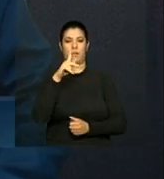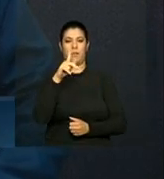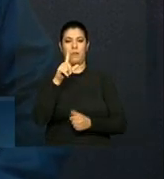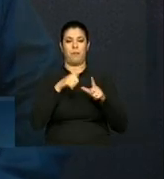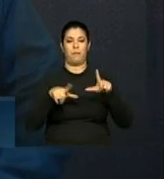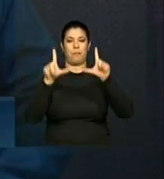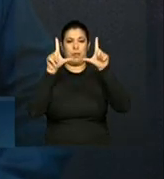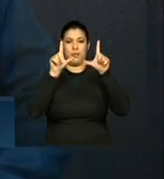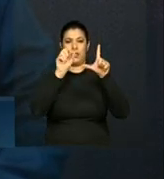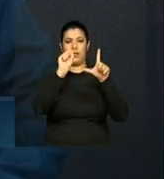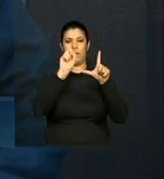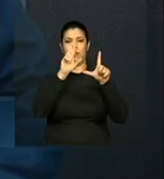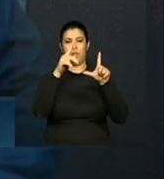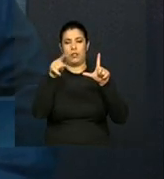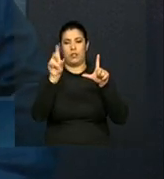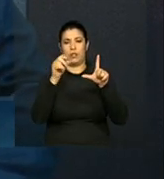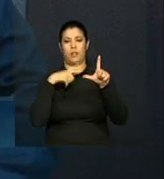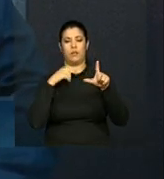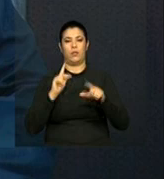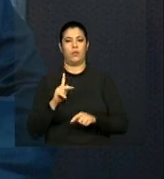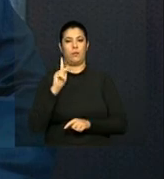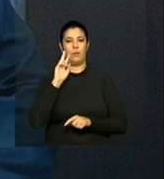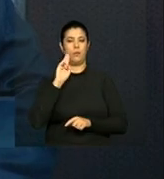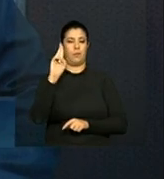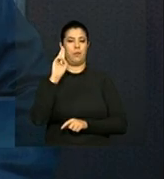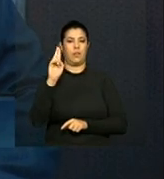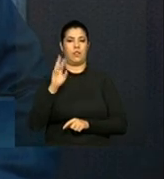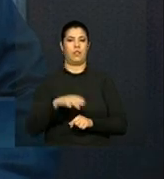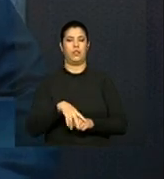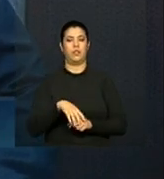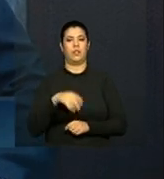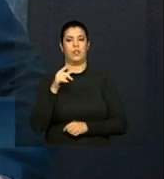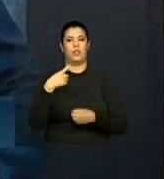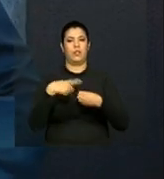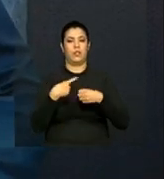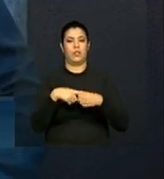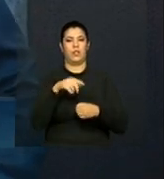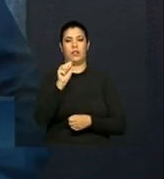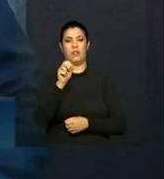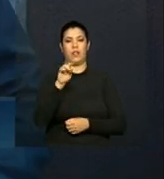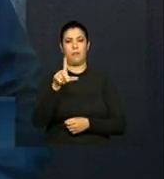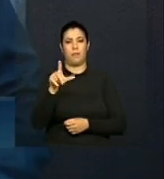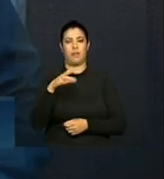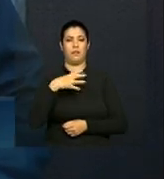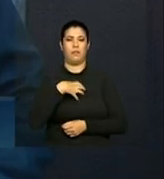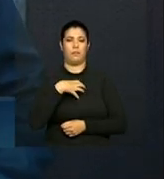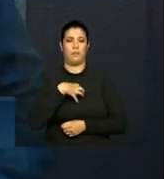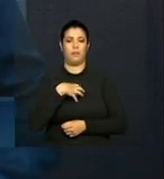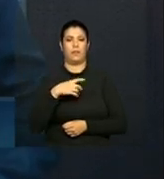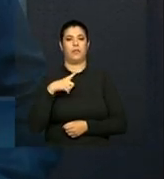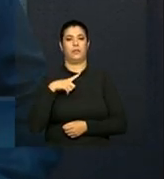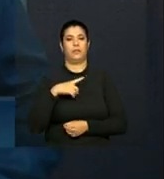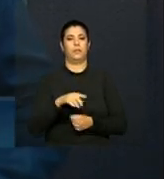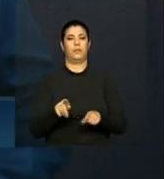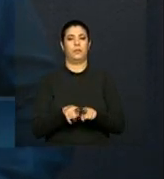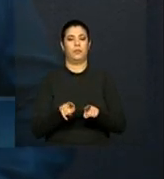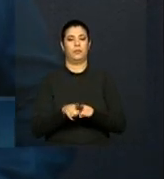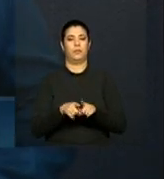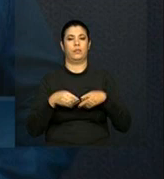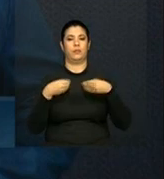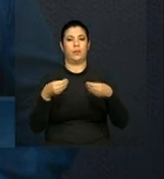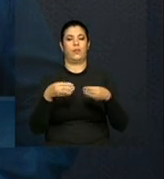Sr. Antônio Carlos Pain Cardoso, prefeito de Amélia Rodrigues, Bahia. ao Consórcio